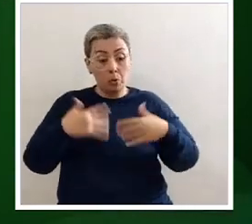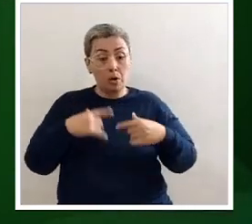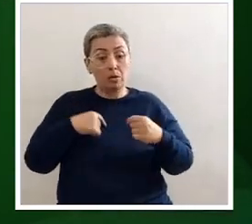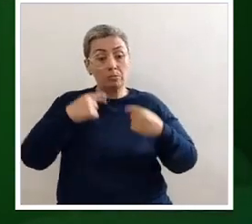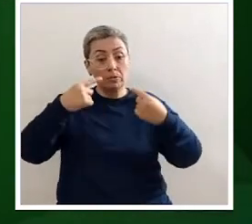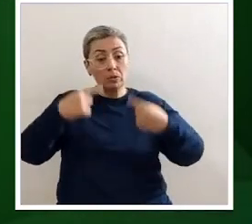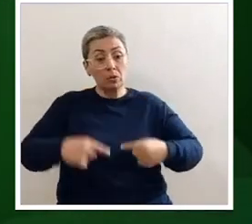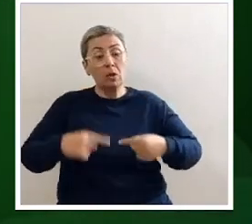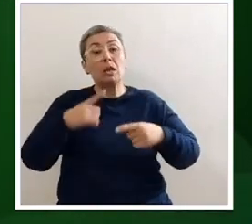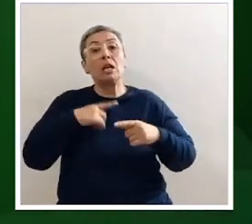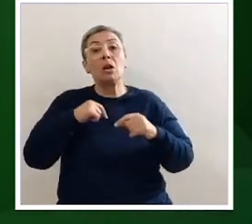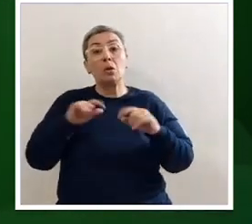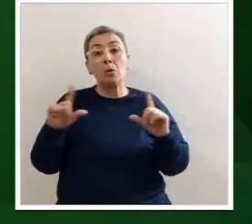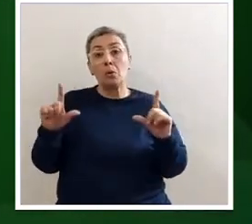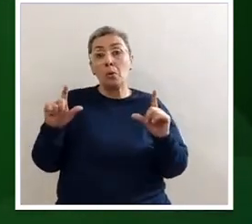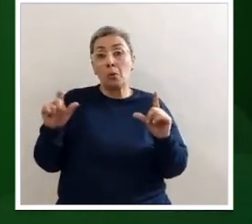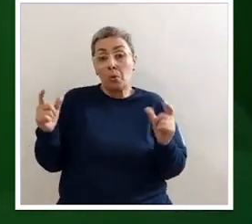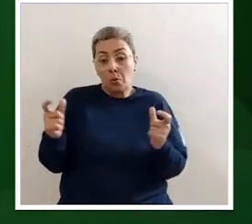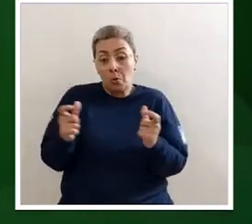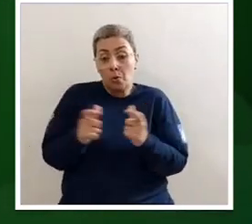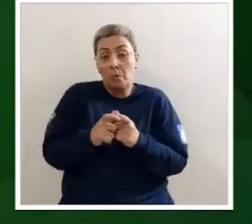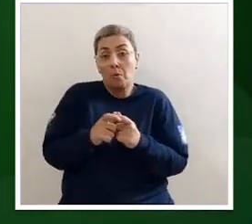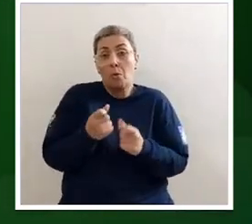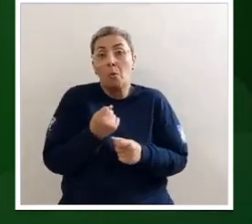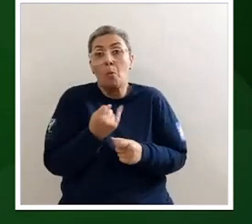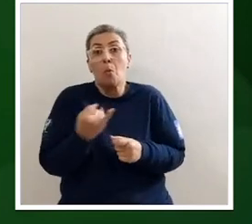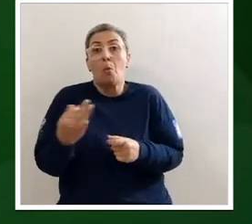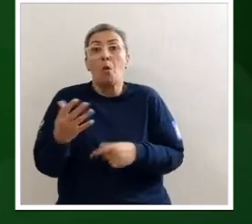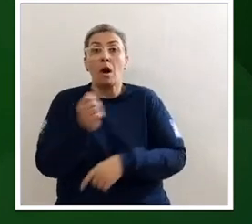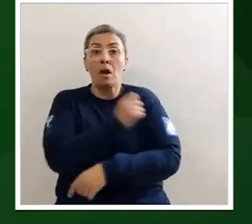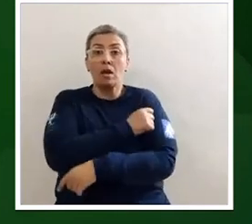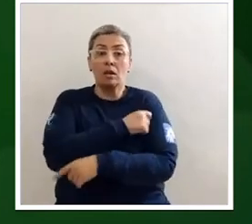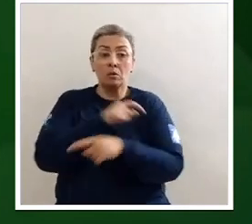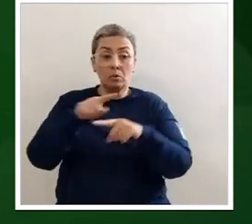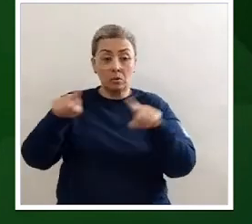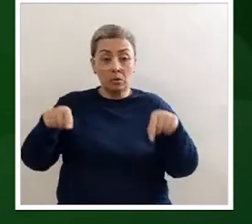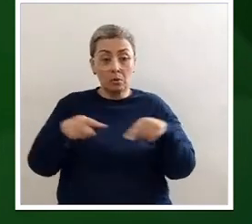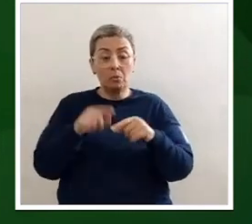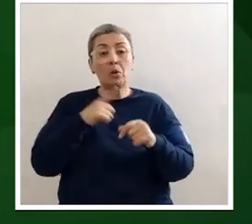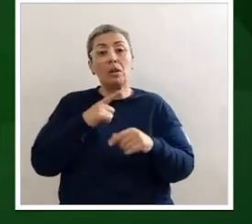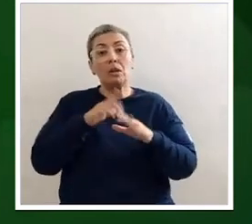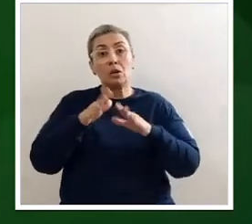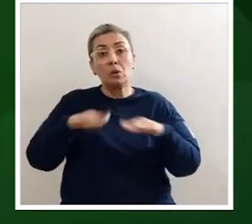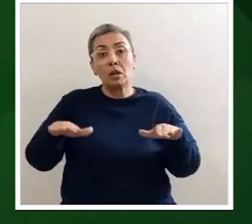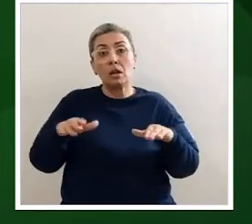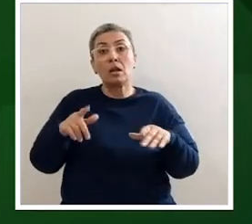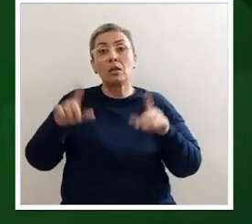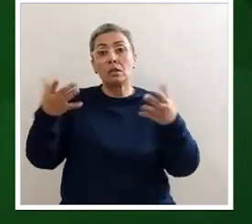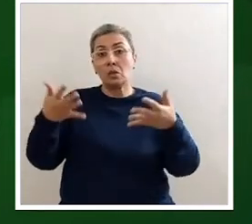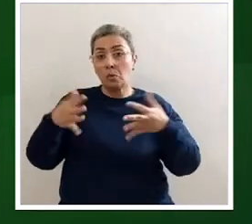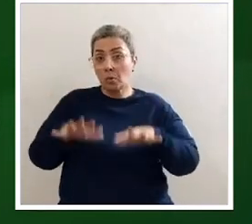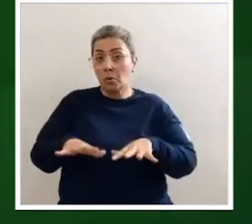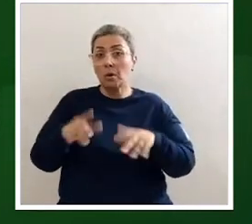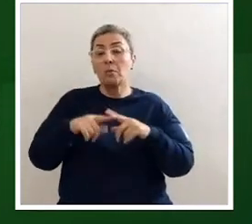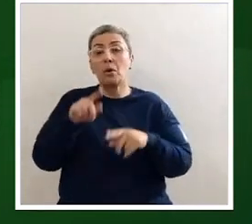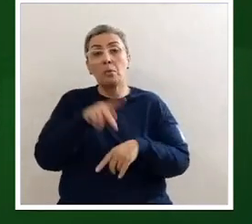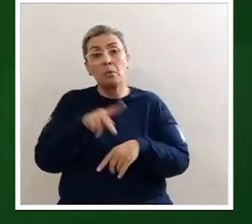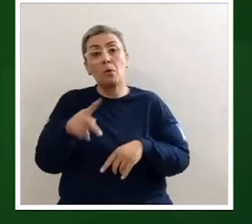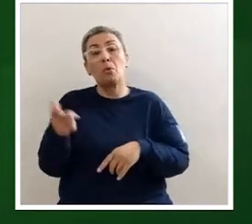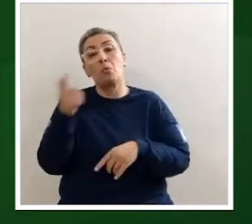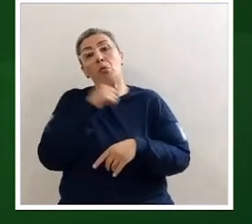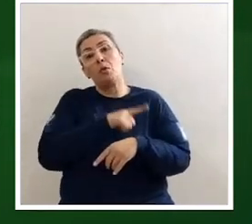desafios é diminuir o número da sala de aula aonde a gente tem criança com inclusão para que este Professor